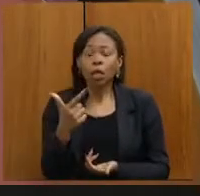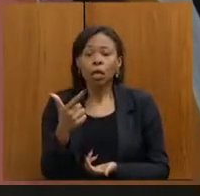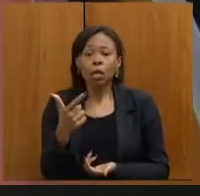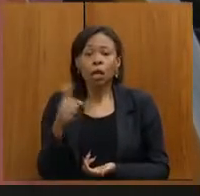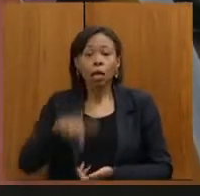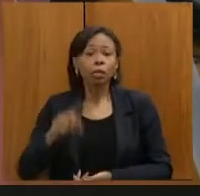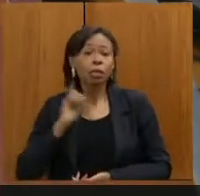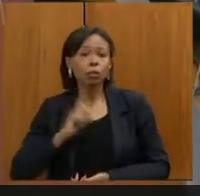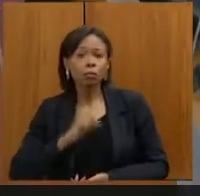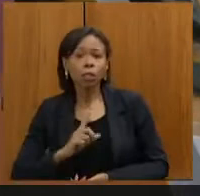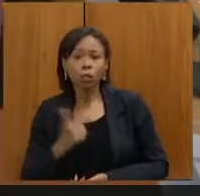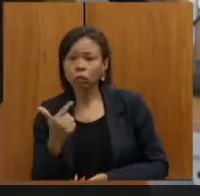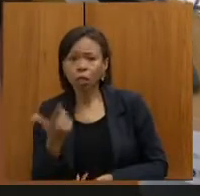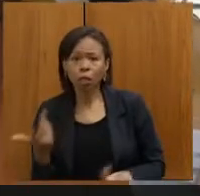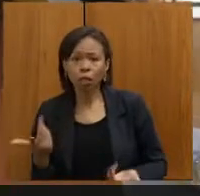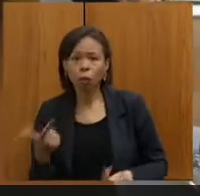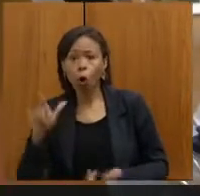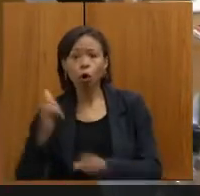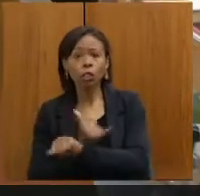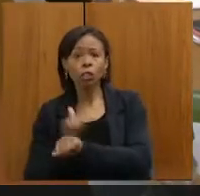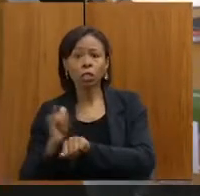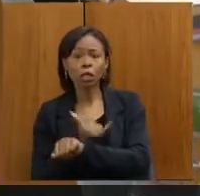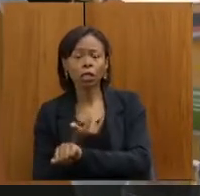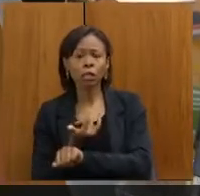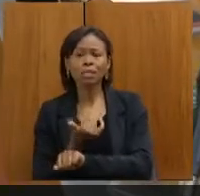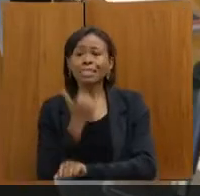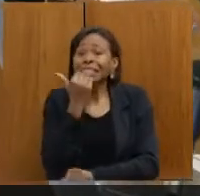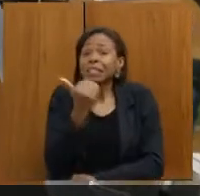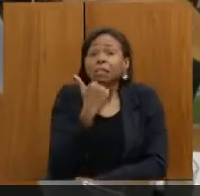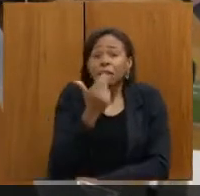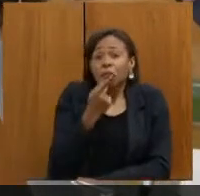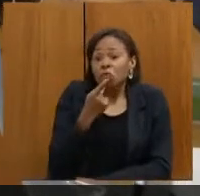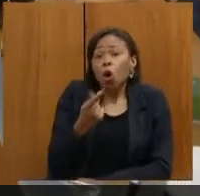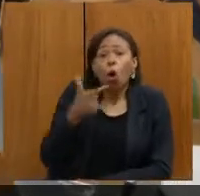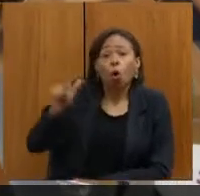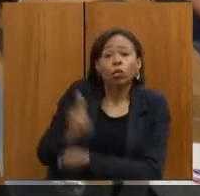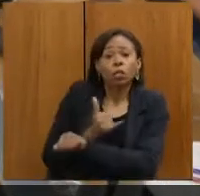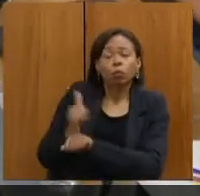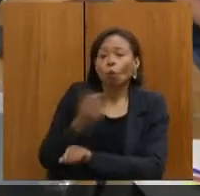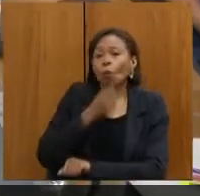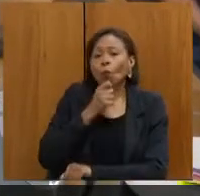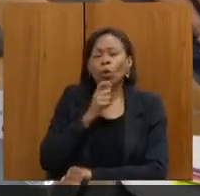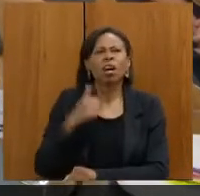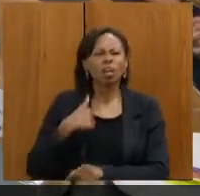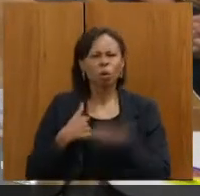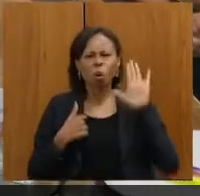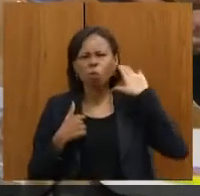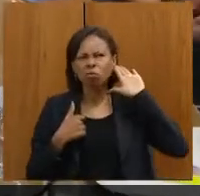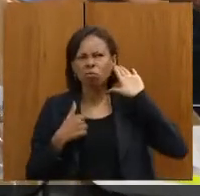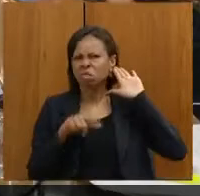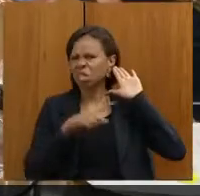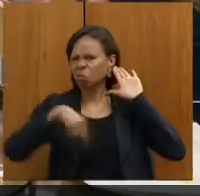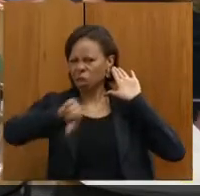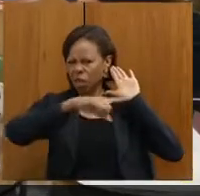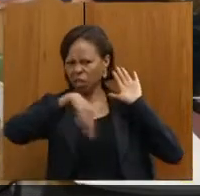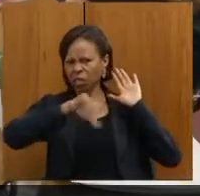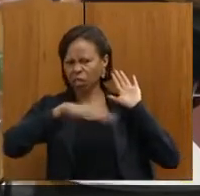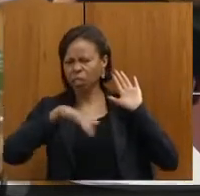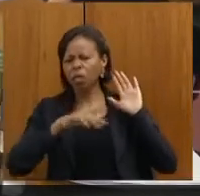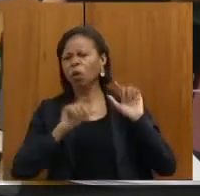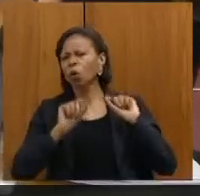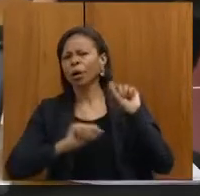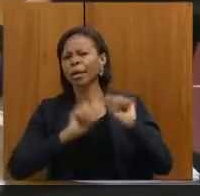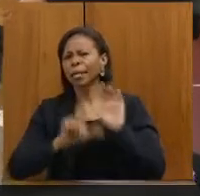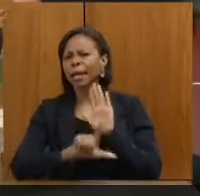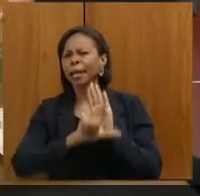que fazer não tem um outro caminho ninguém apontou até hoje o outro caminho eu ouvia informa aumente nos corredores da casa a